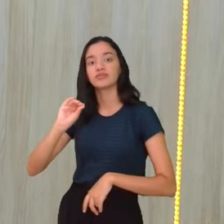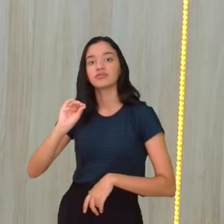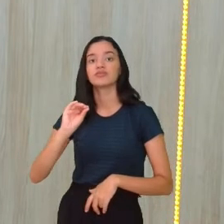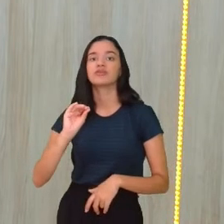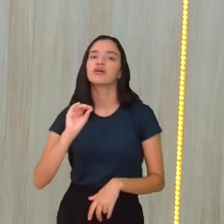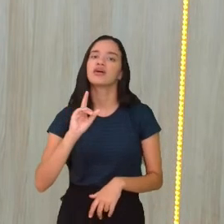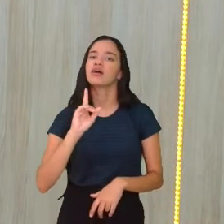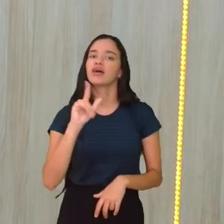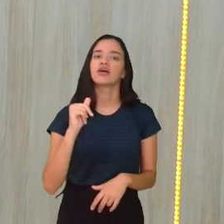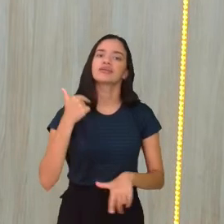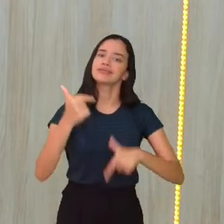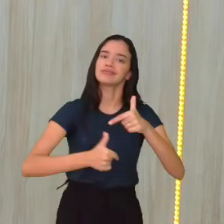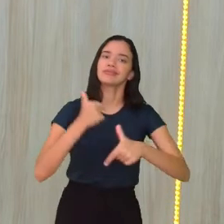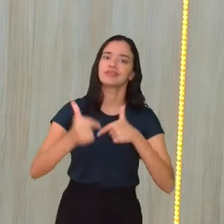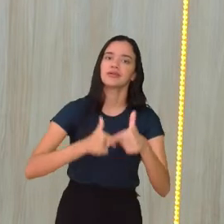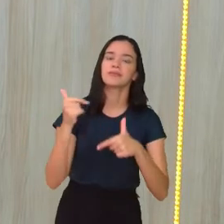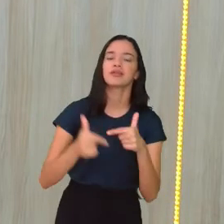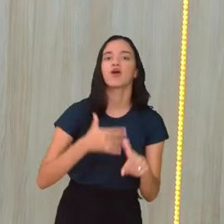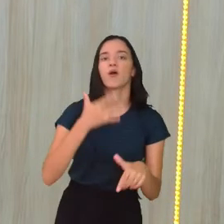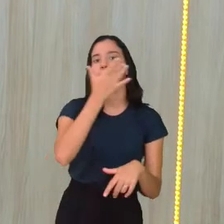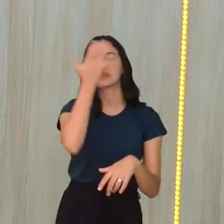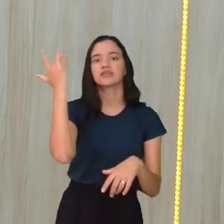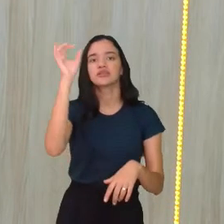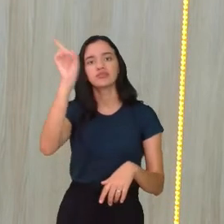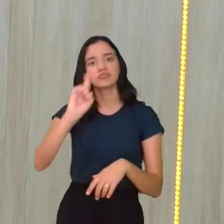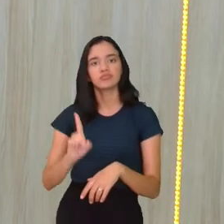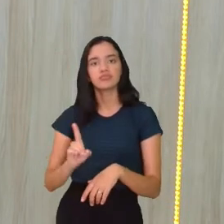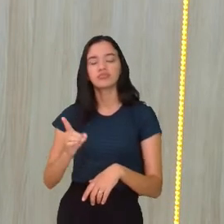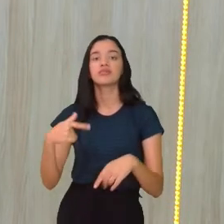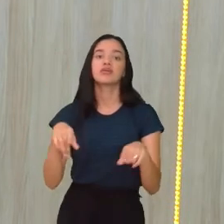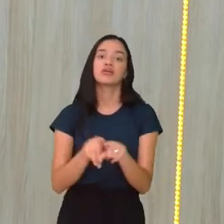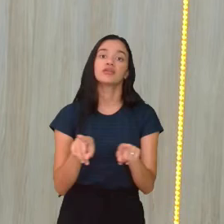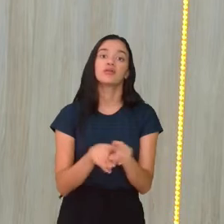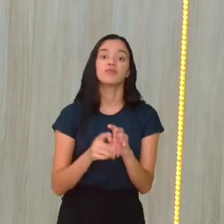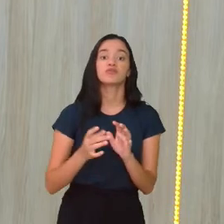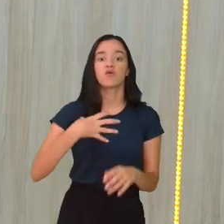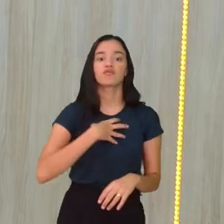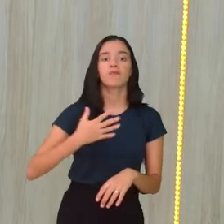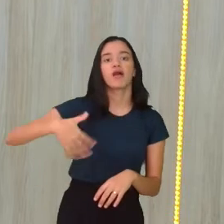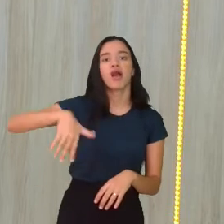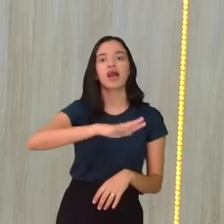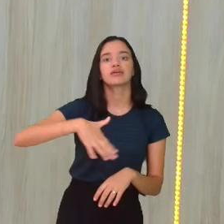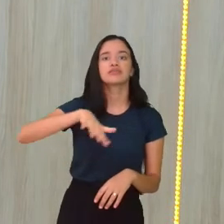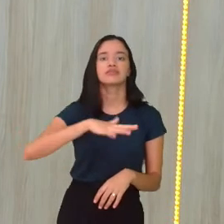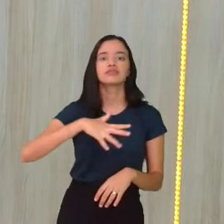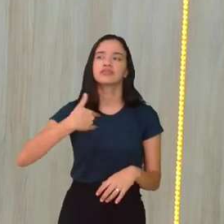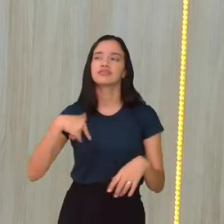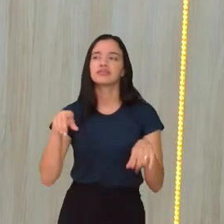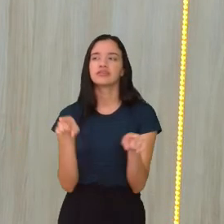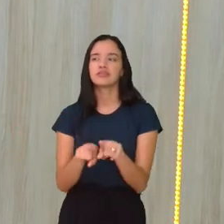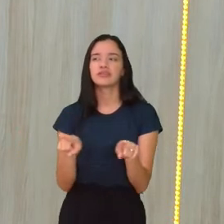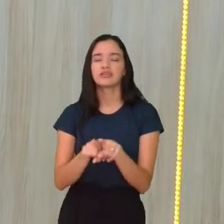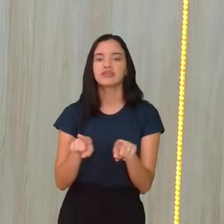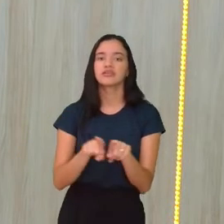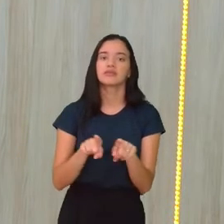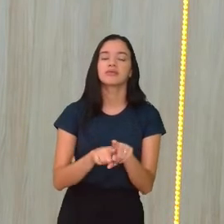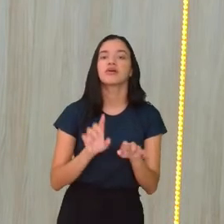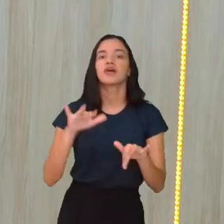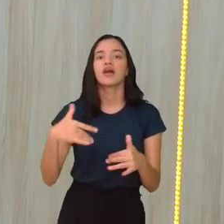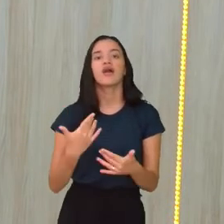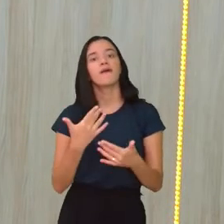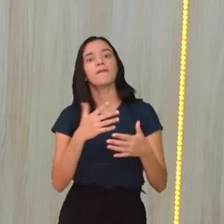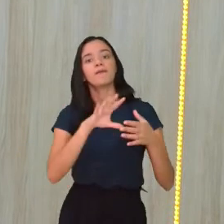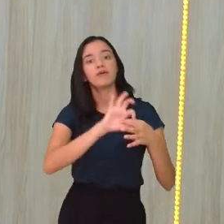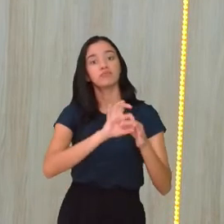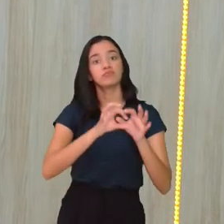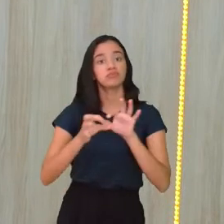aí que trabalha com pessoas com deficiência de uma forma geral e aí pega as modalidades paralímpicas,